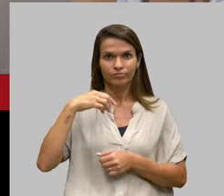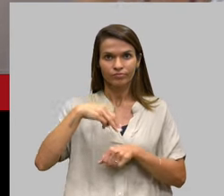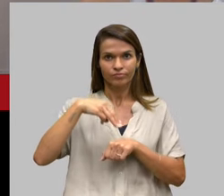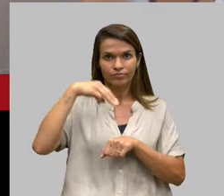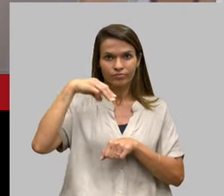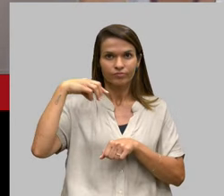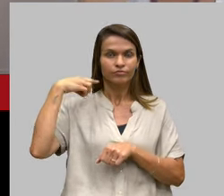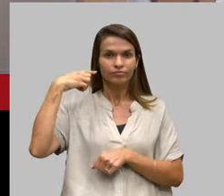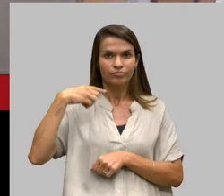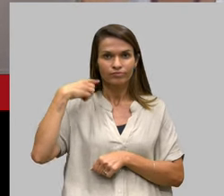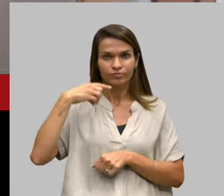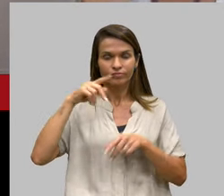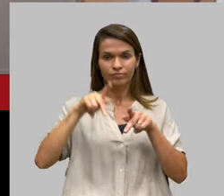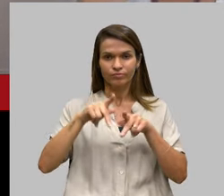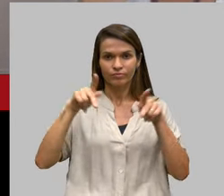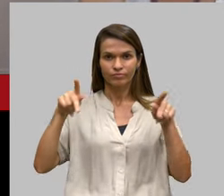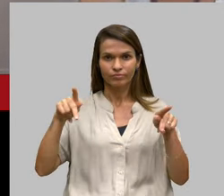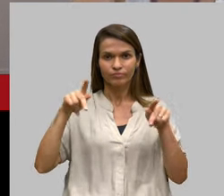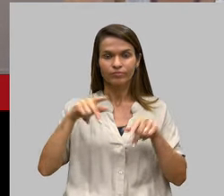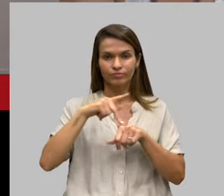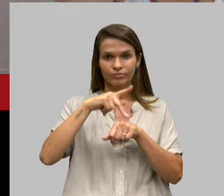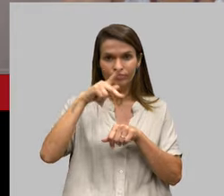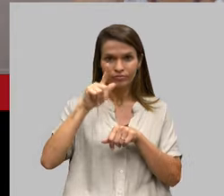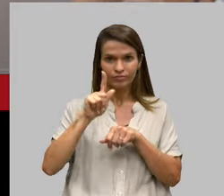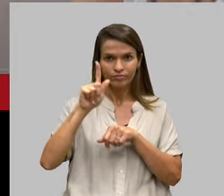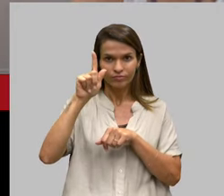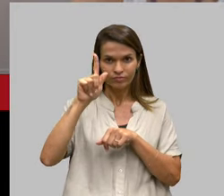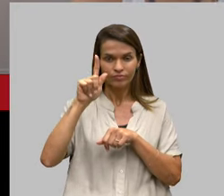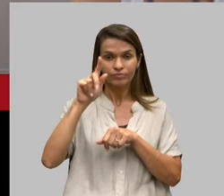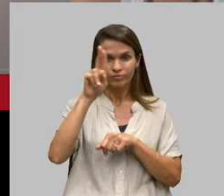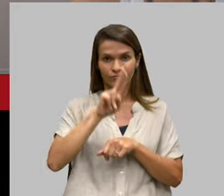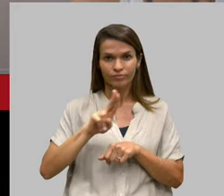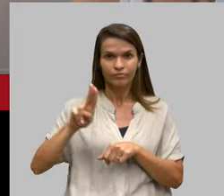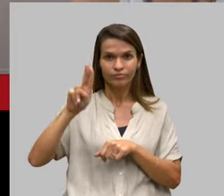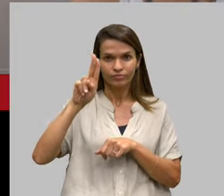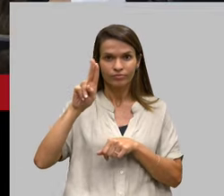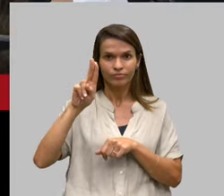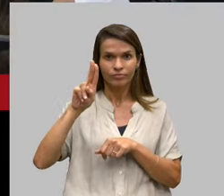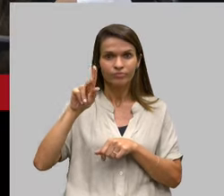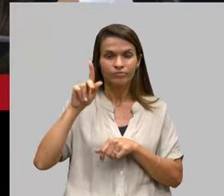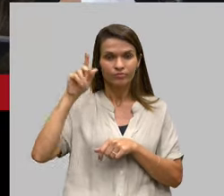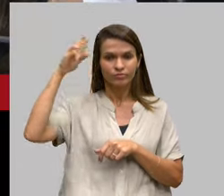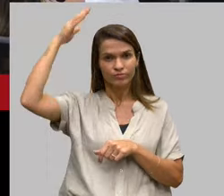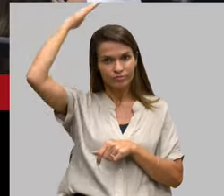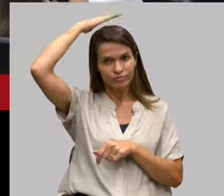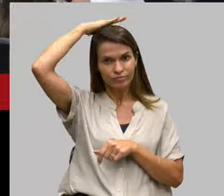e professor de pós-grad ação na Universidade do